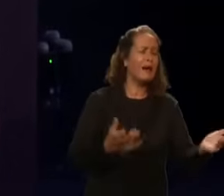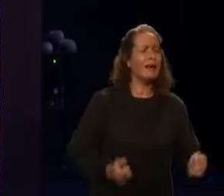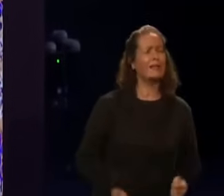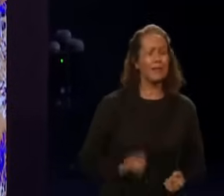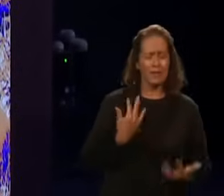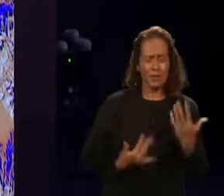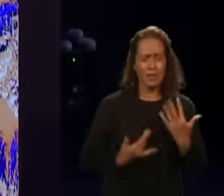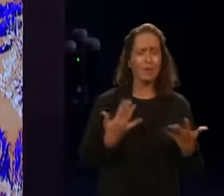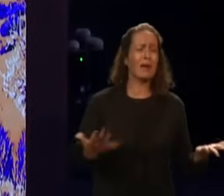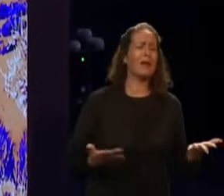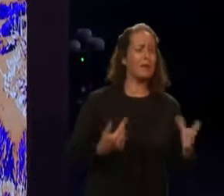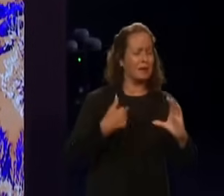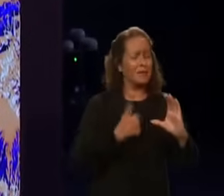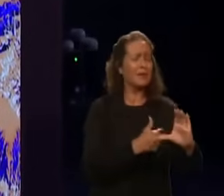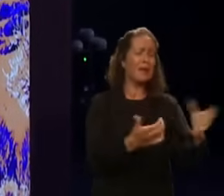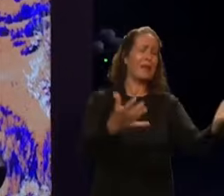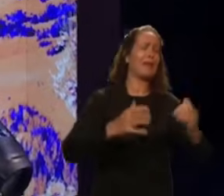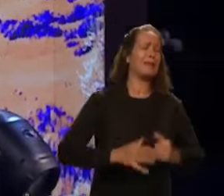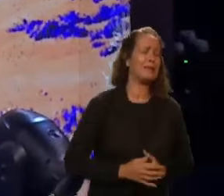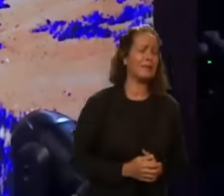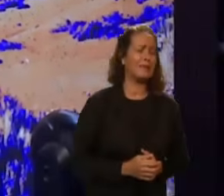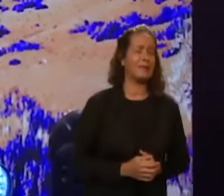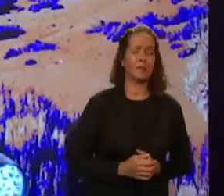sou crente.